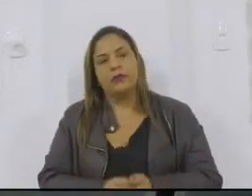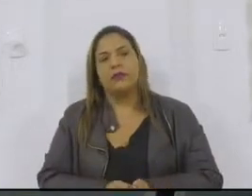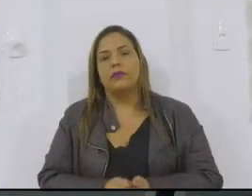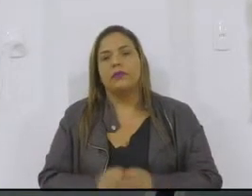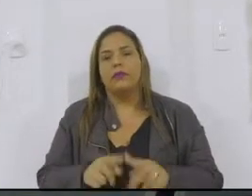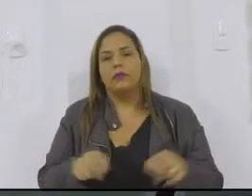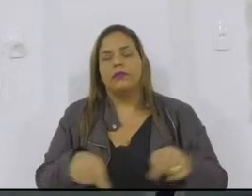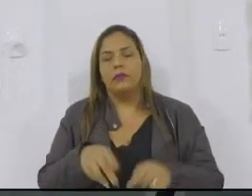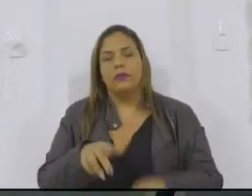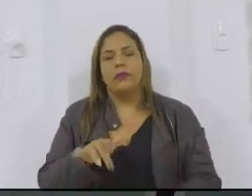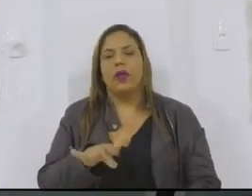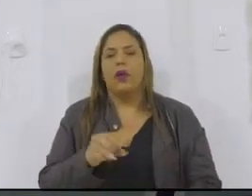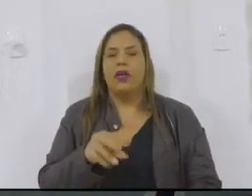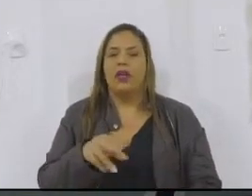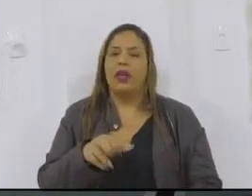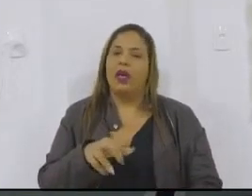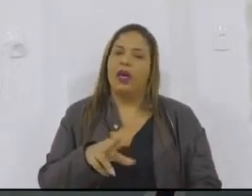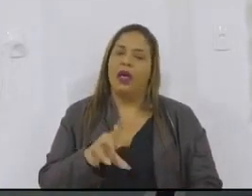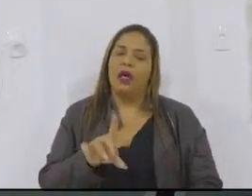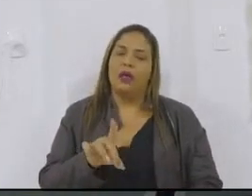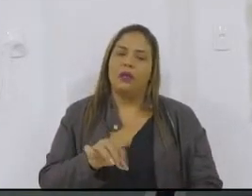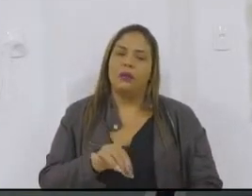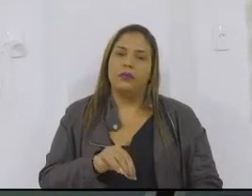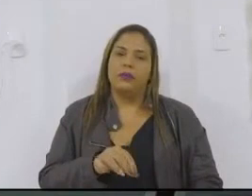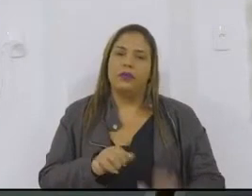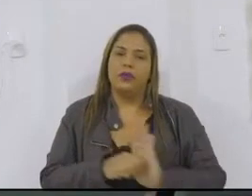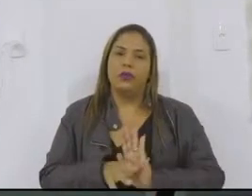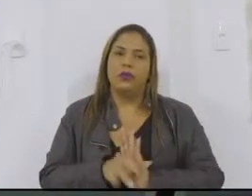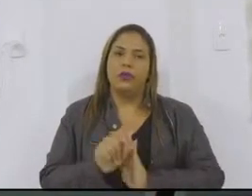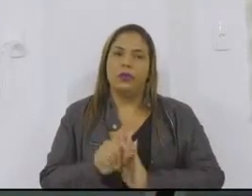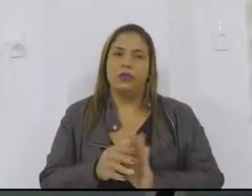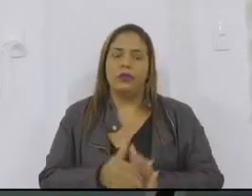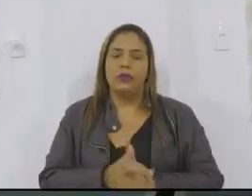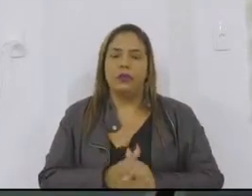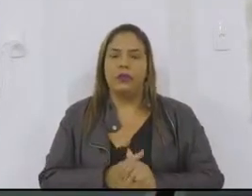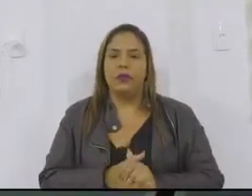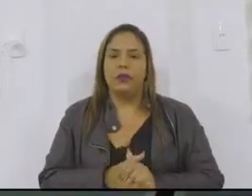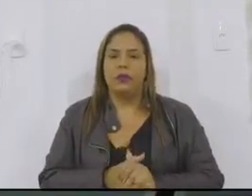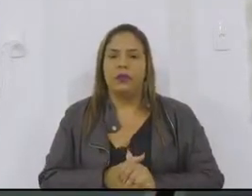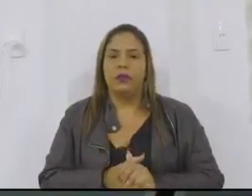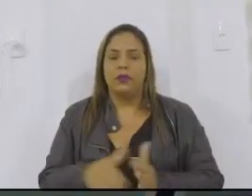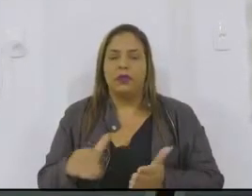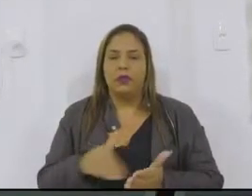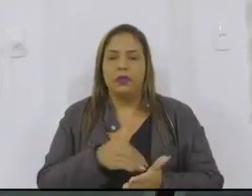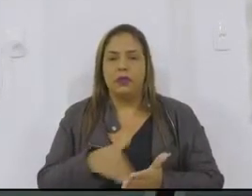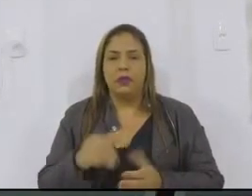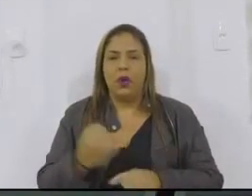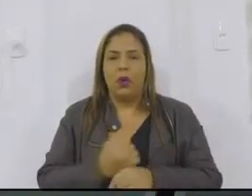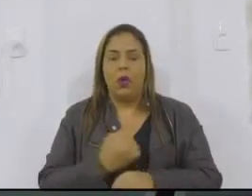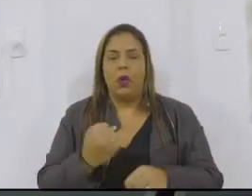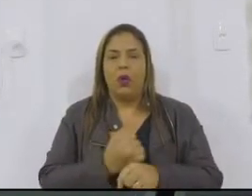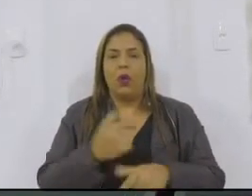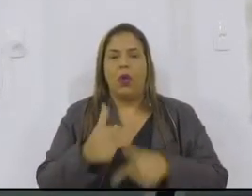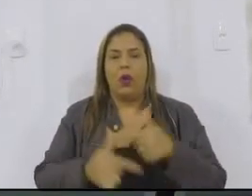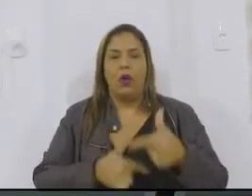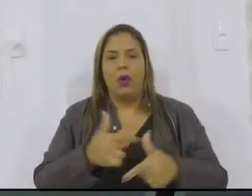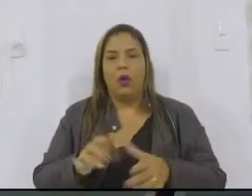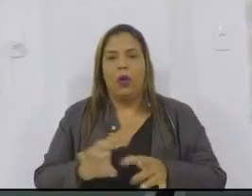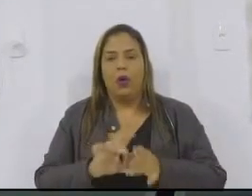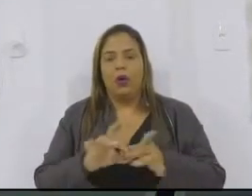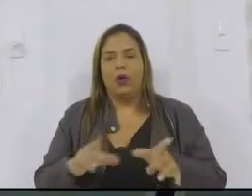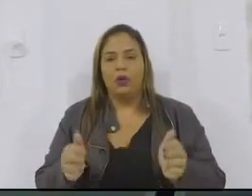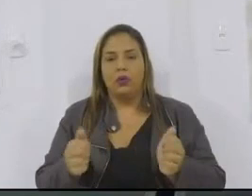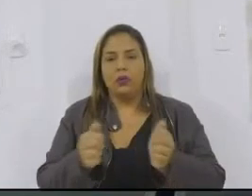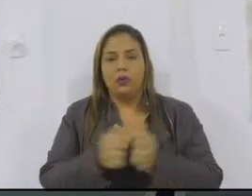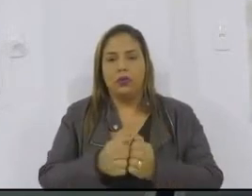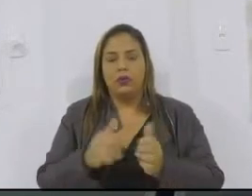vereador Leonardo Oliveira, o vereador indica a Secretaria Municipal de Obras e Serviços Públicos, junto à